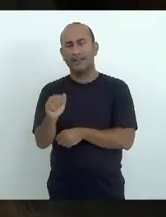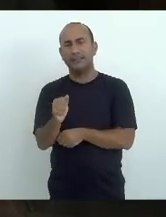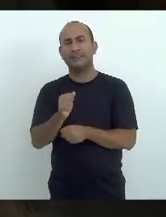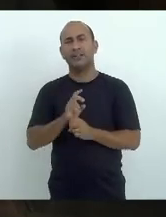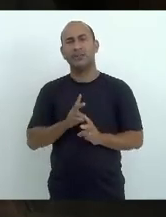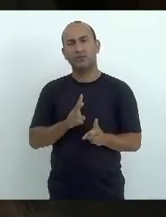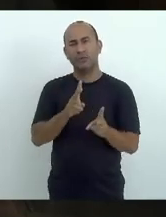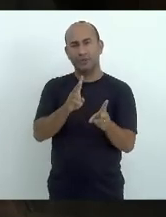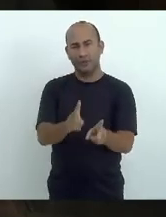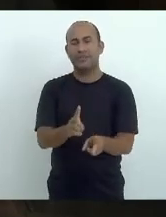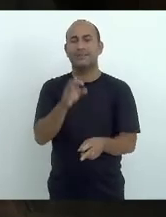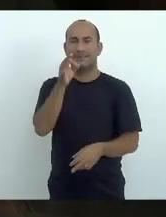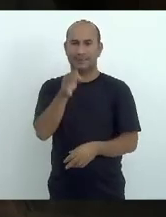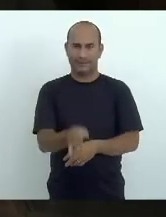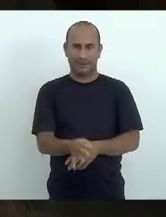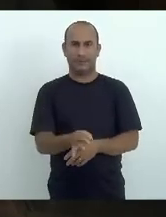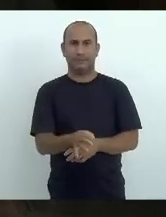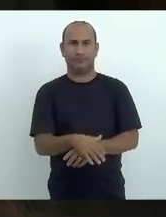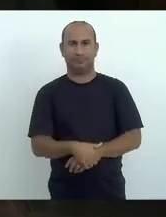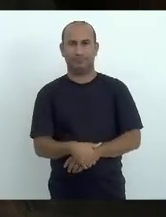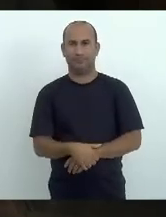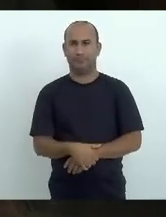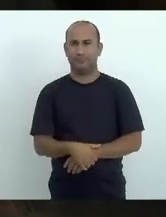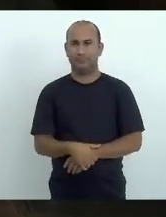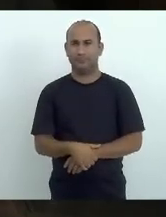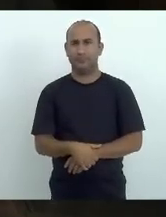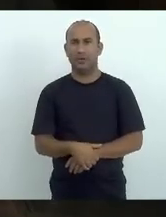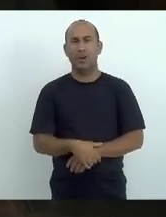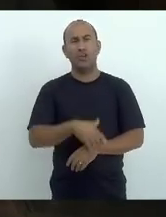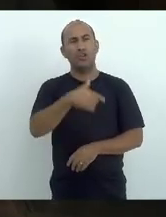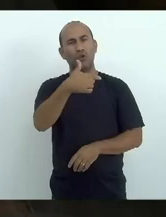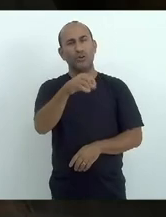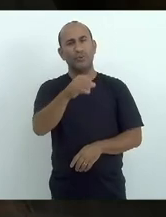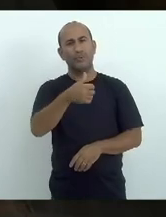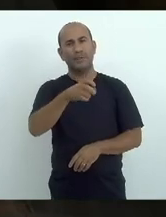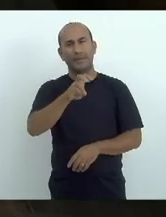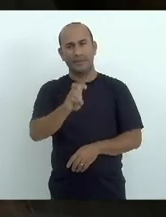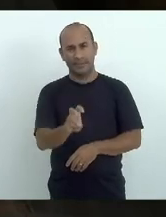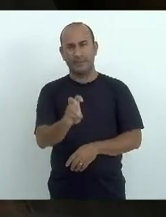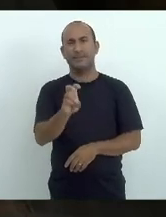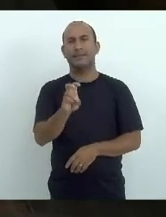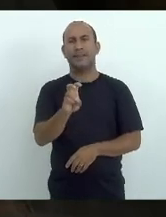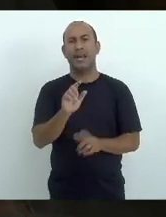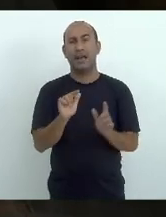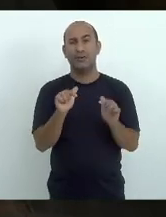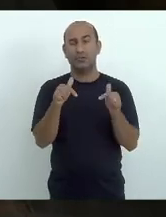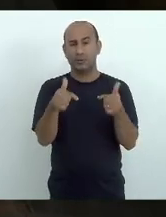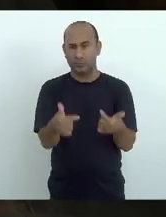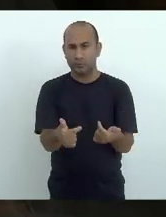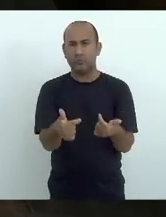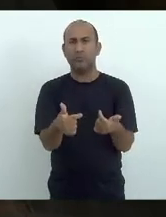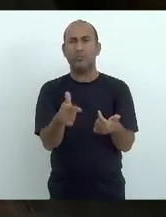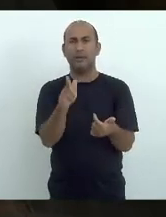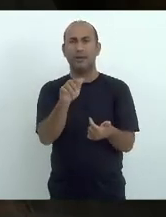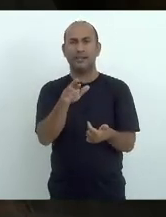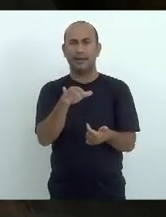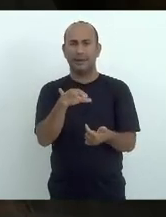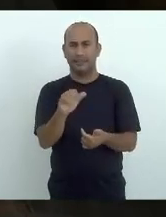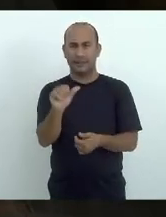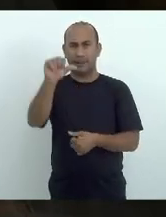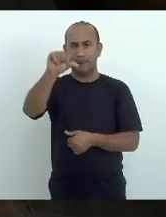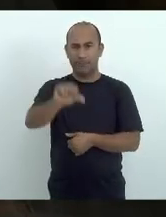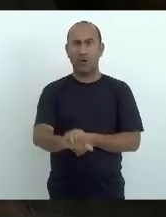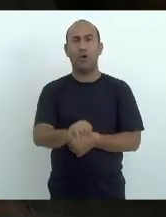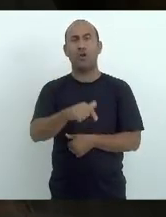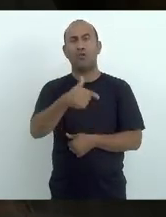religiosamente essa agenda. Em 2015, a situação econômica da Grécia era pior do que em